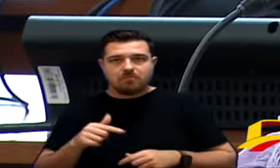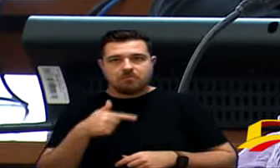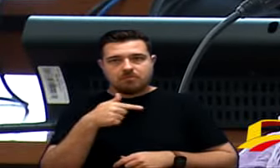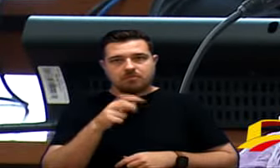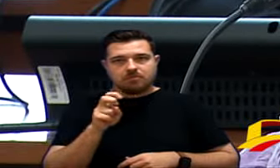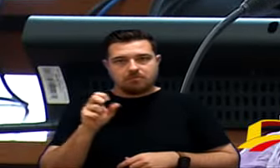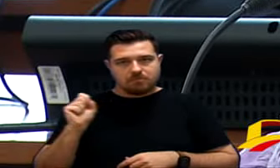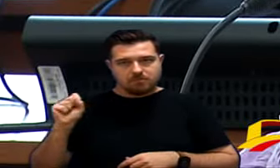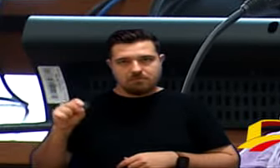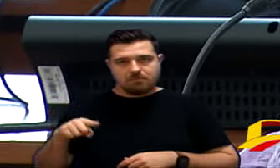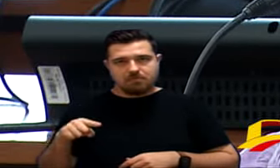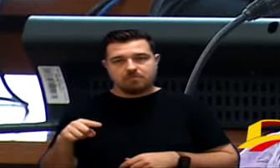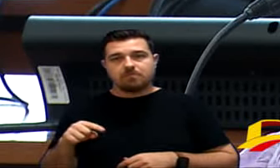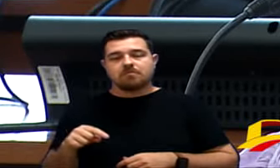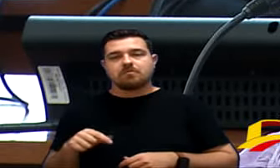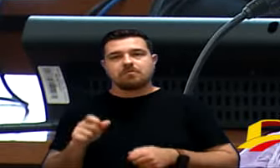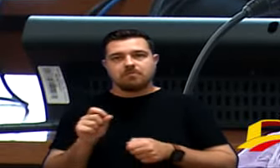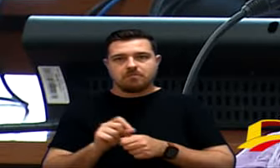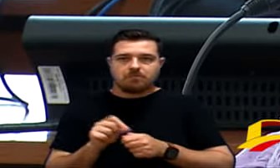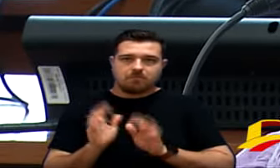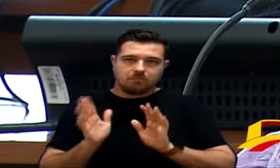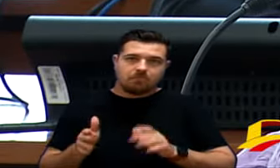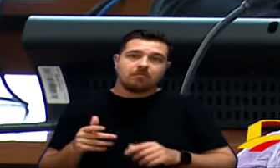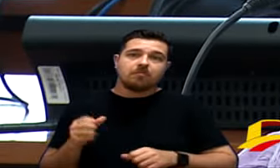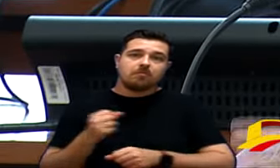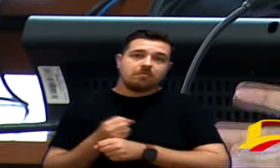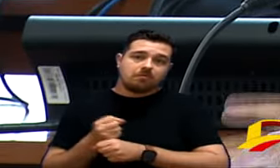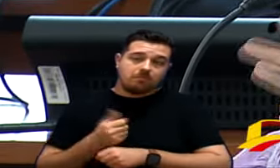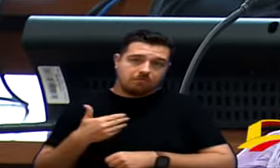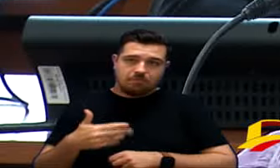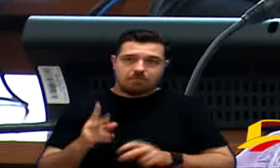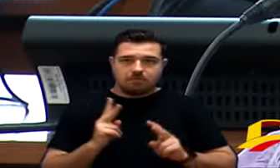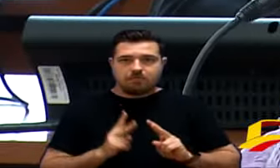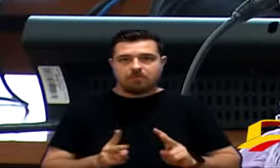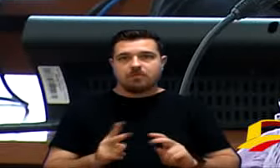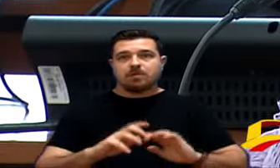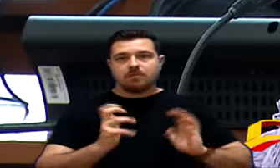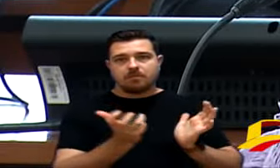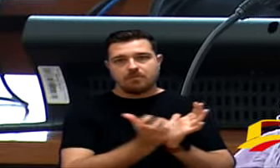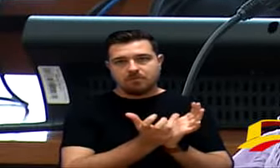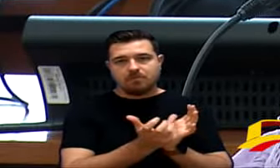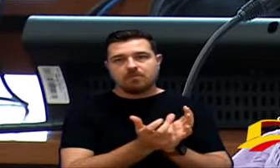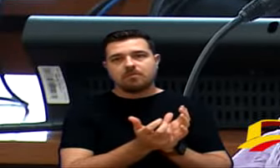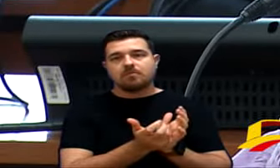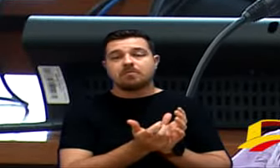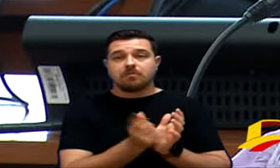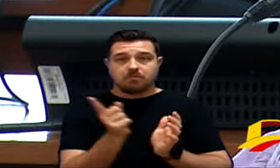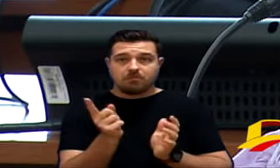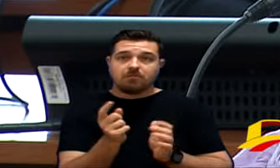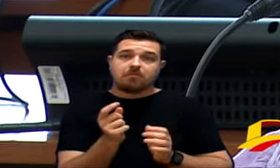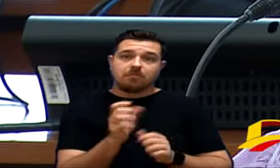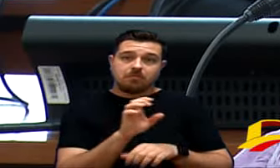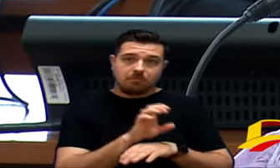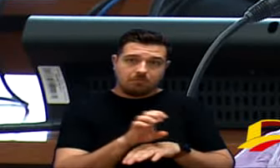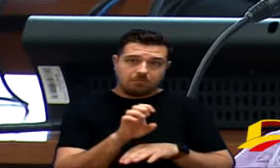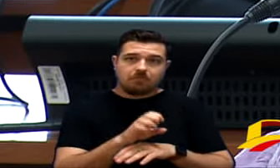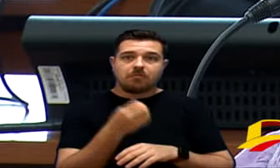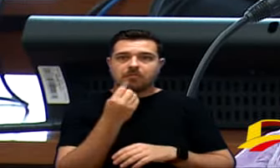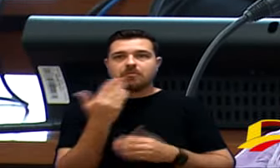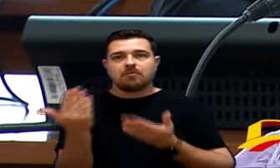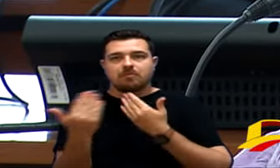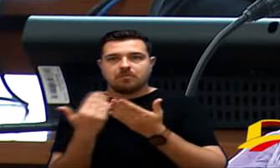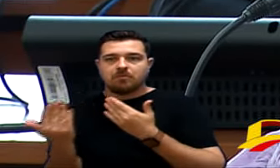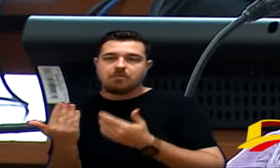75.000 esse ano vão sair outras mas a própria equipe né da da Promotora que na época que nós